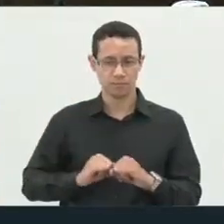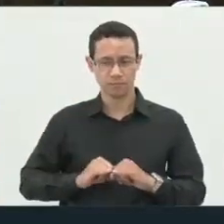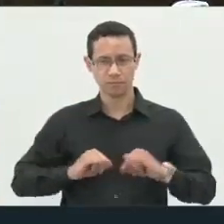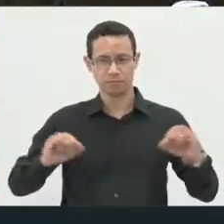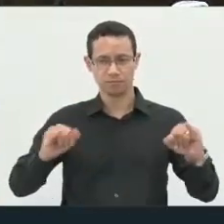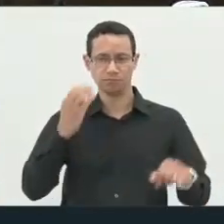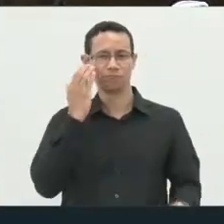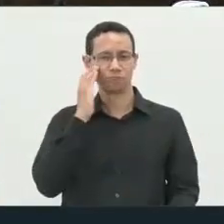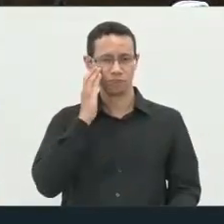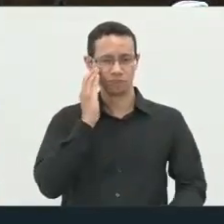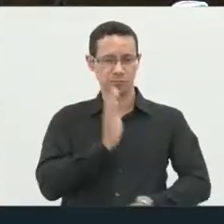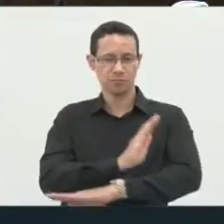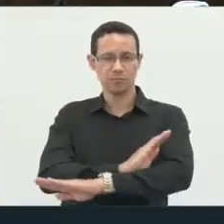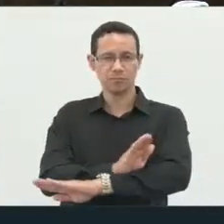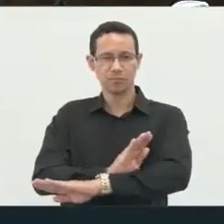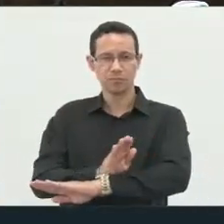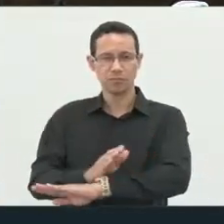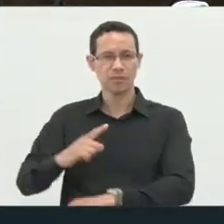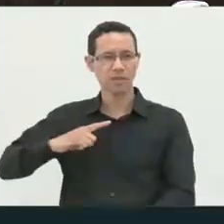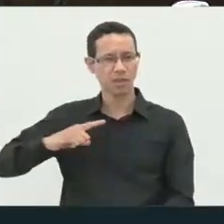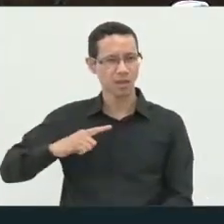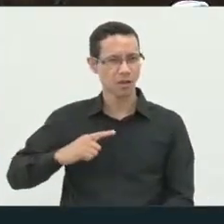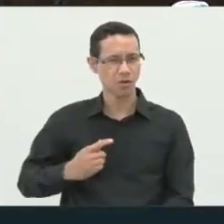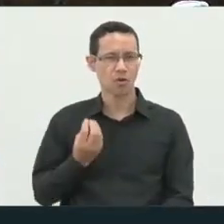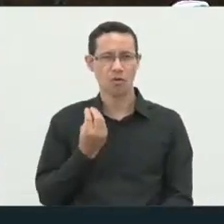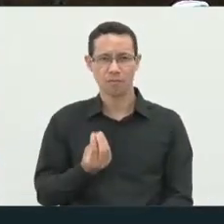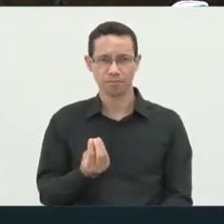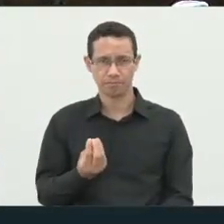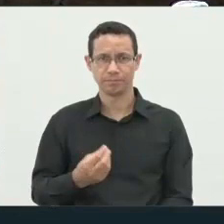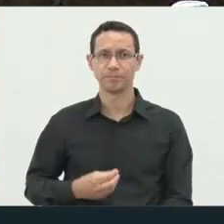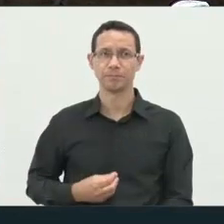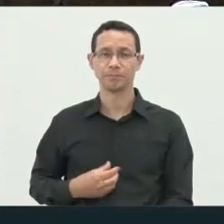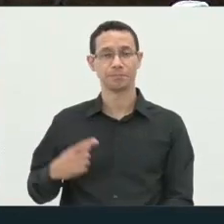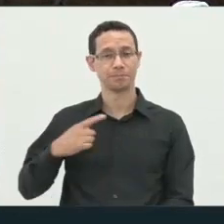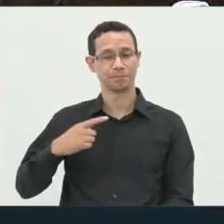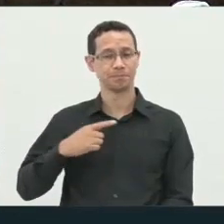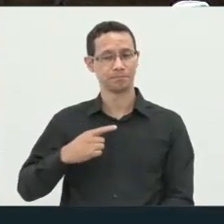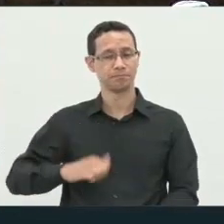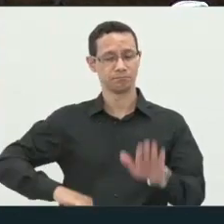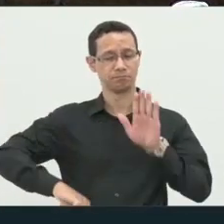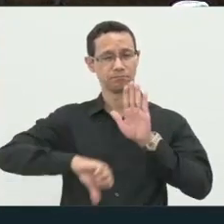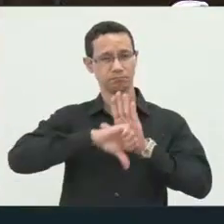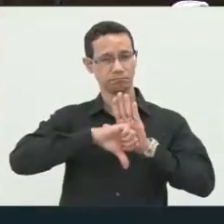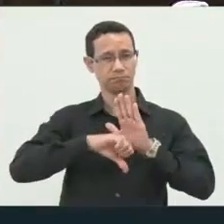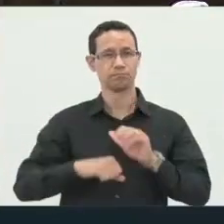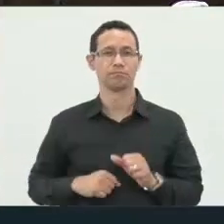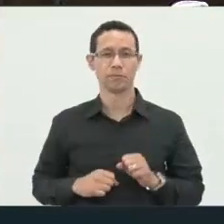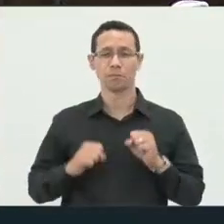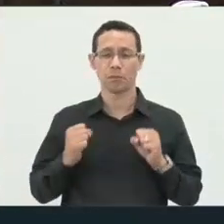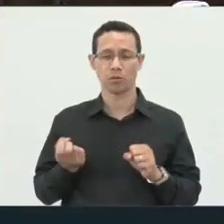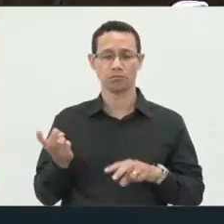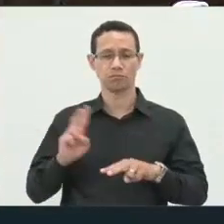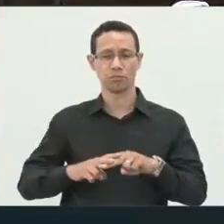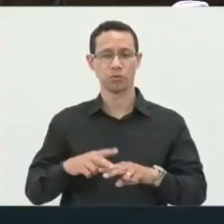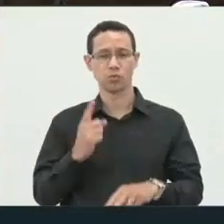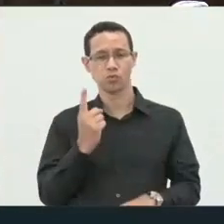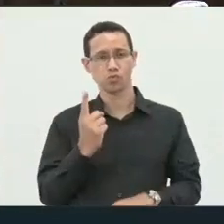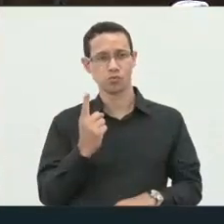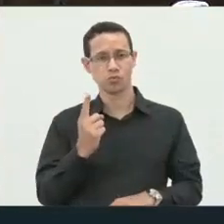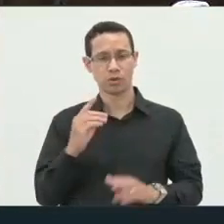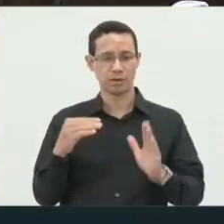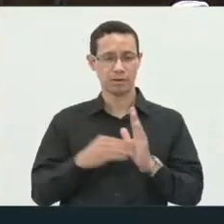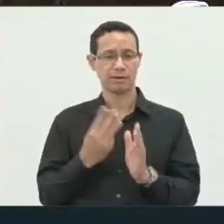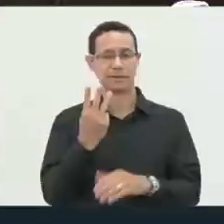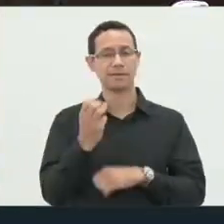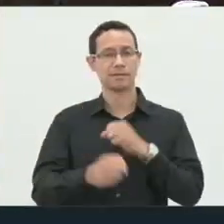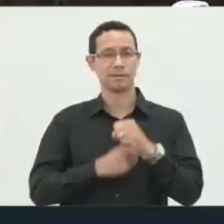a crime de racismo com penas de 1 a 3 anos e multa no termos da